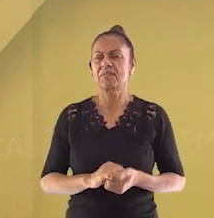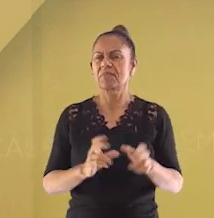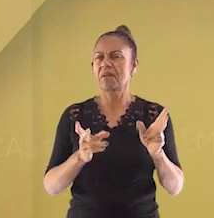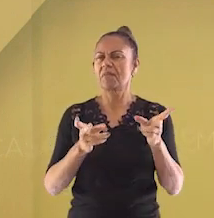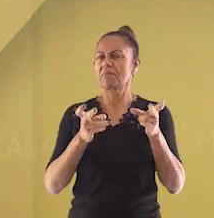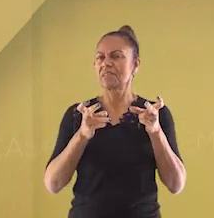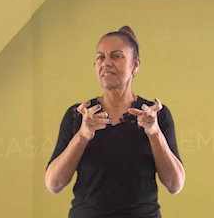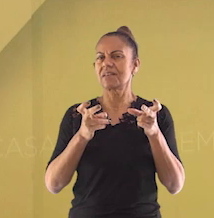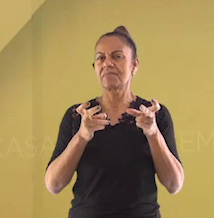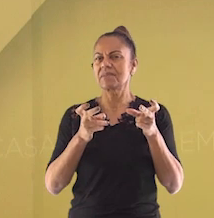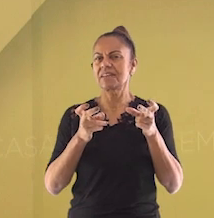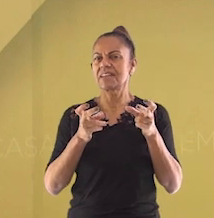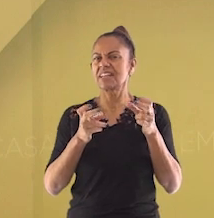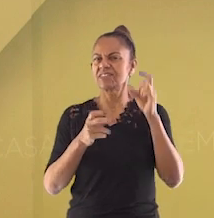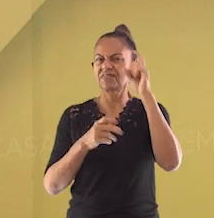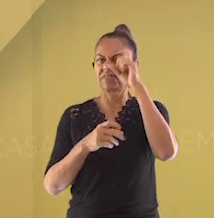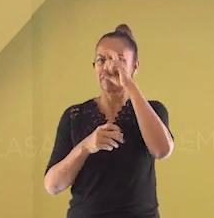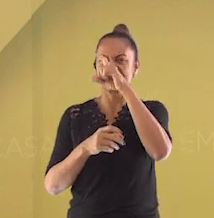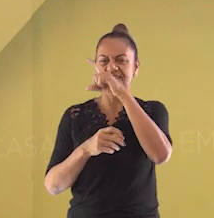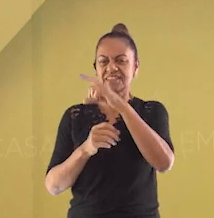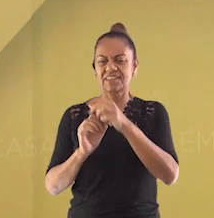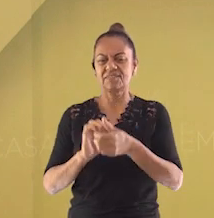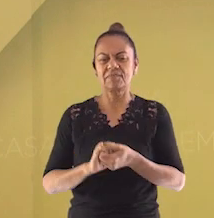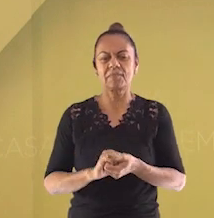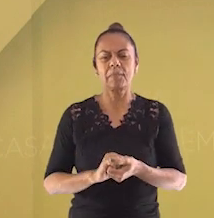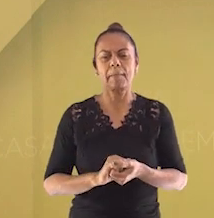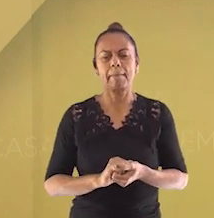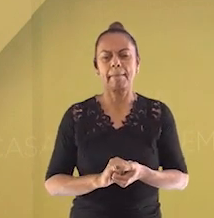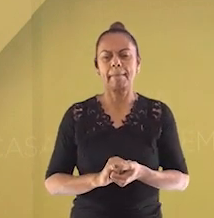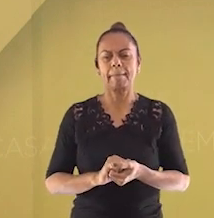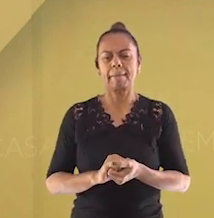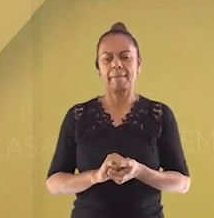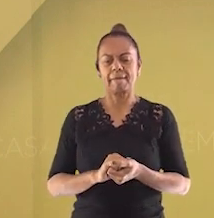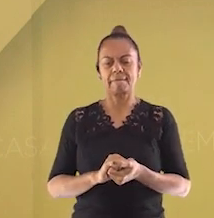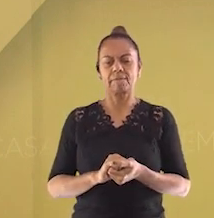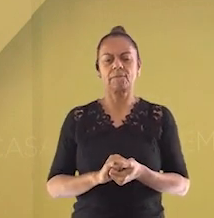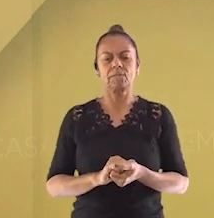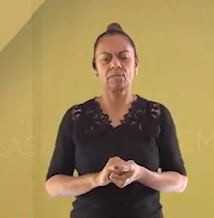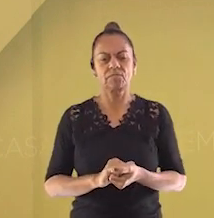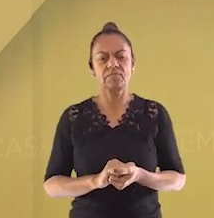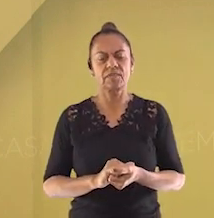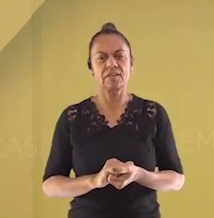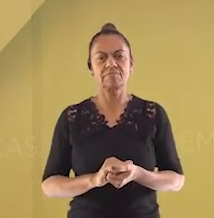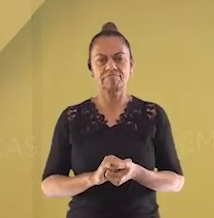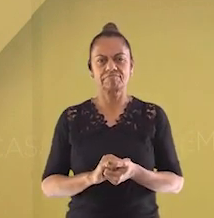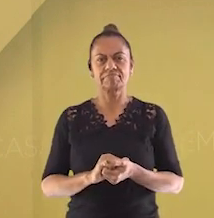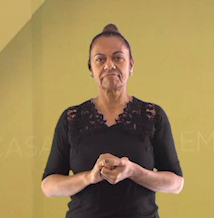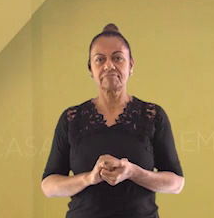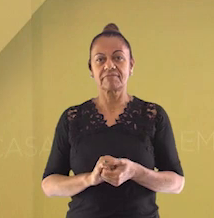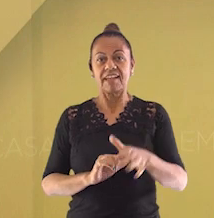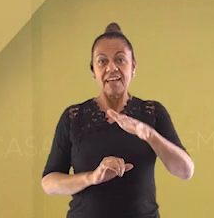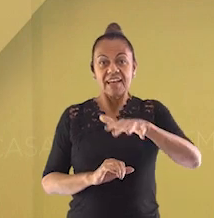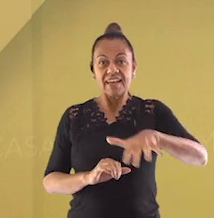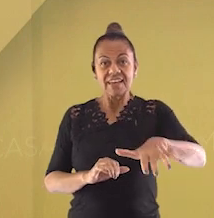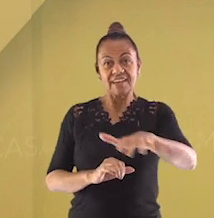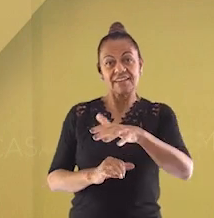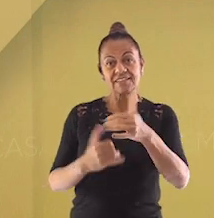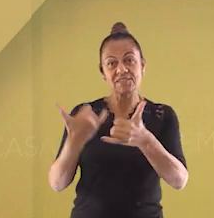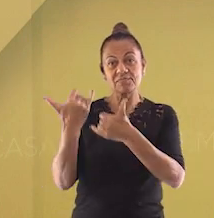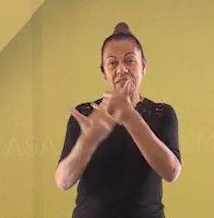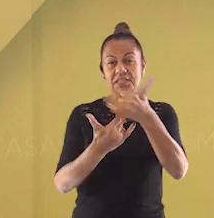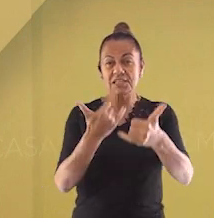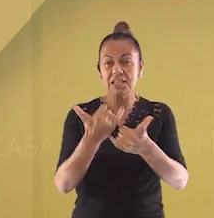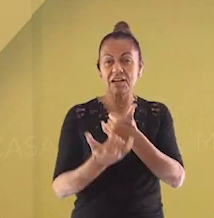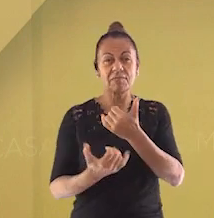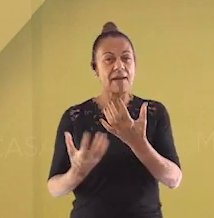a primeira frase é Day lote eles brincam bastante bom